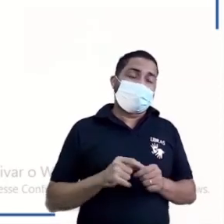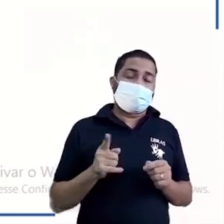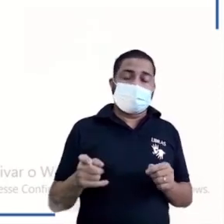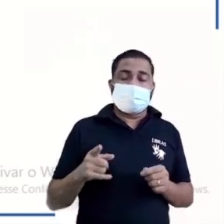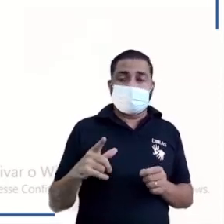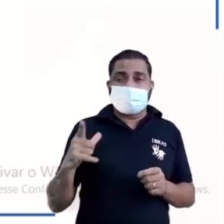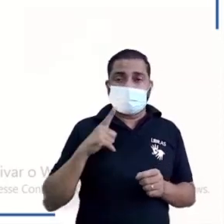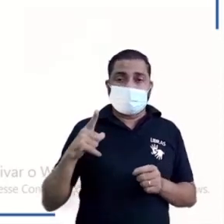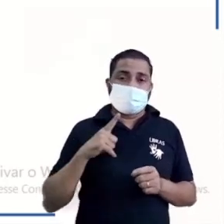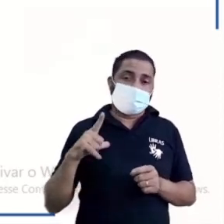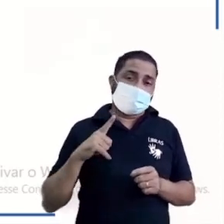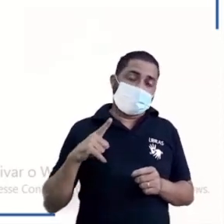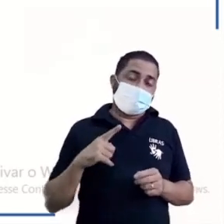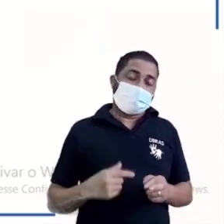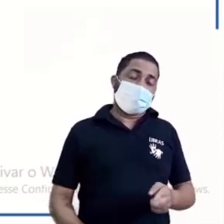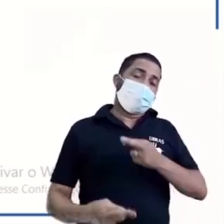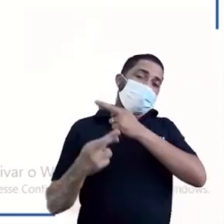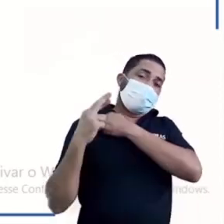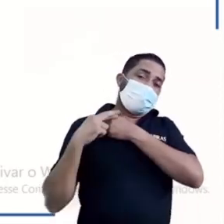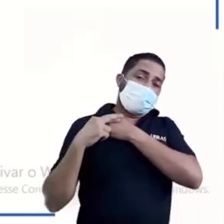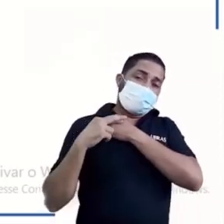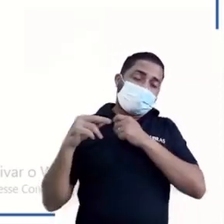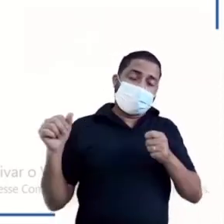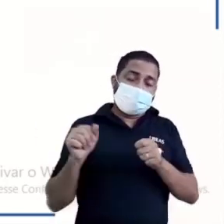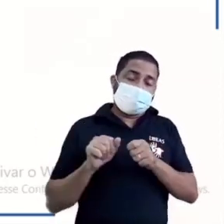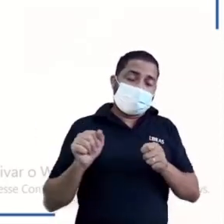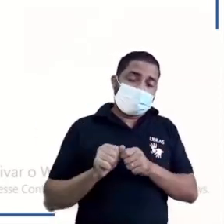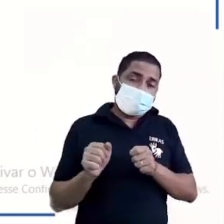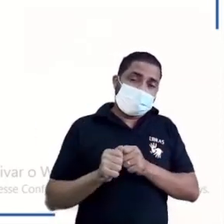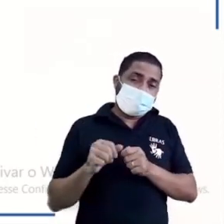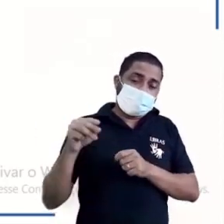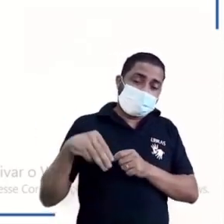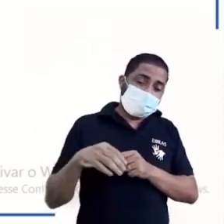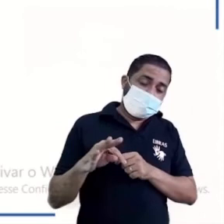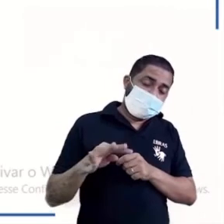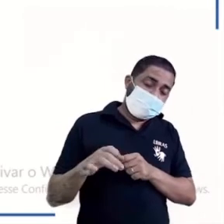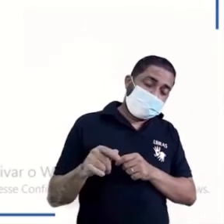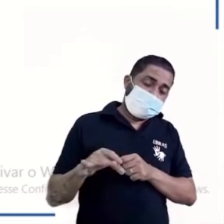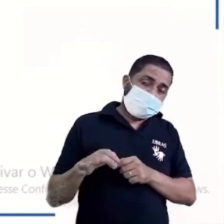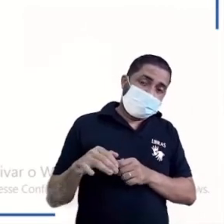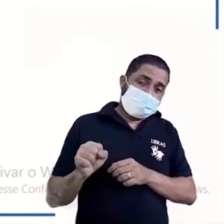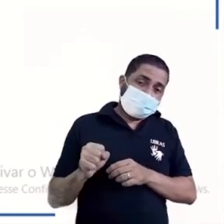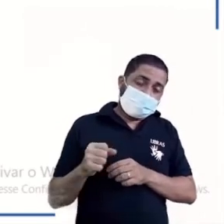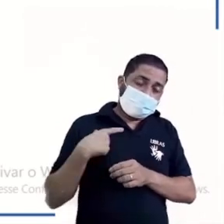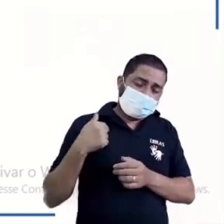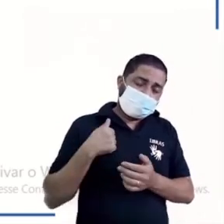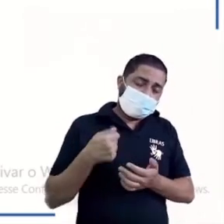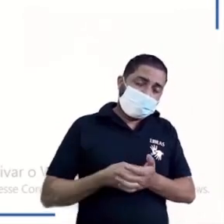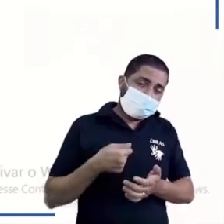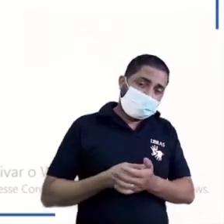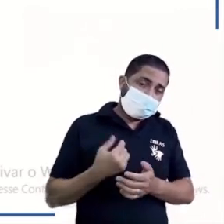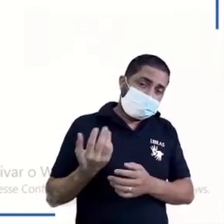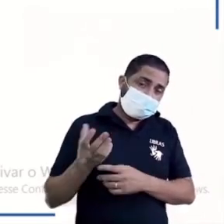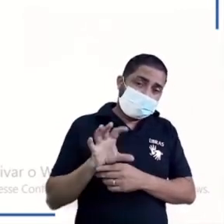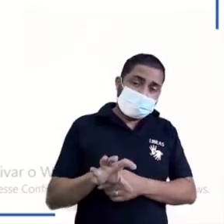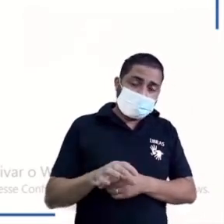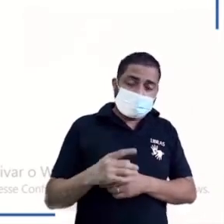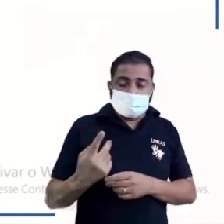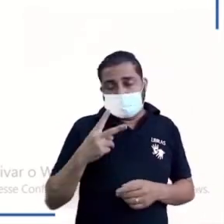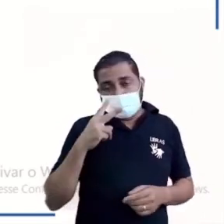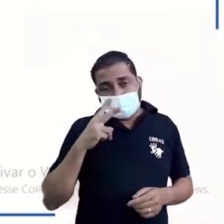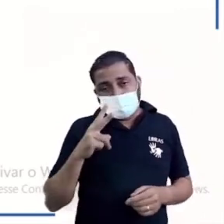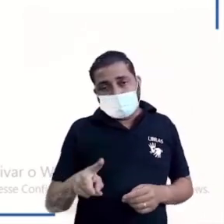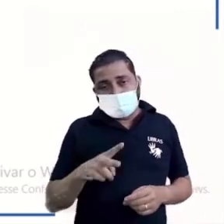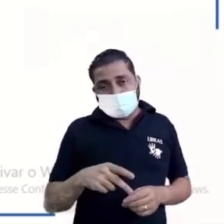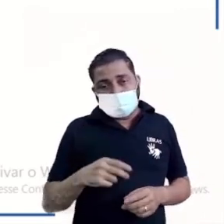representação esquemática porque ela serve para montagem, né? E eu coloquei de propósito essa imagem aí, né? Que é exatamente para a gente ver, quando a